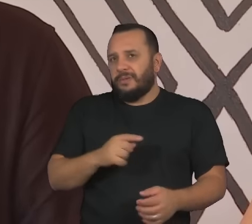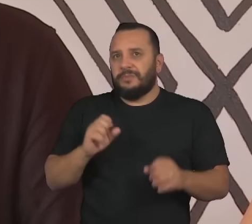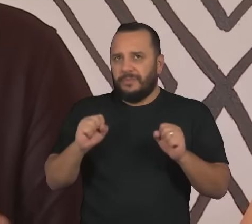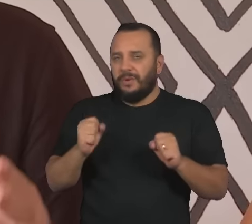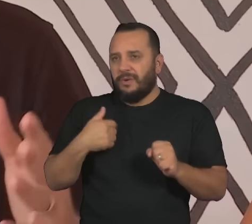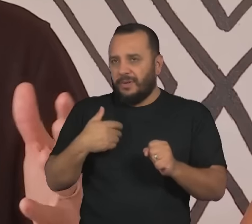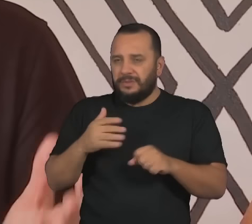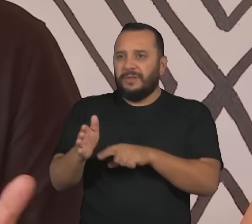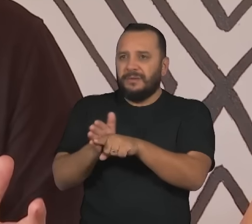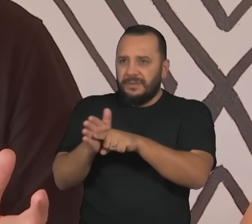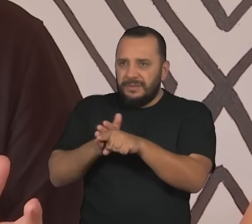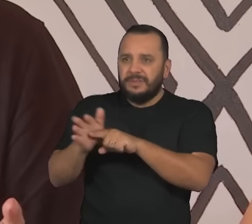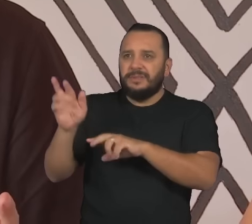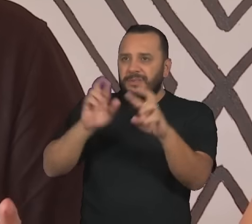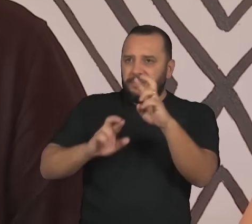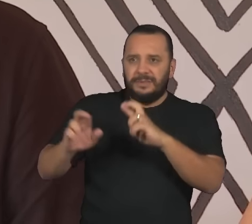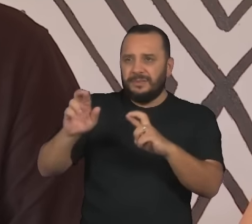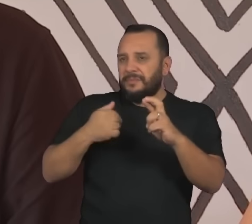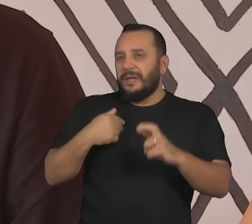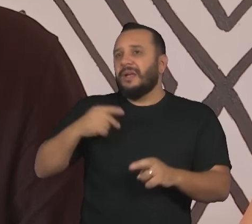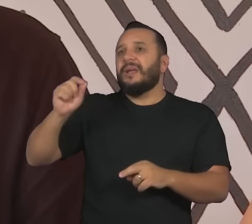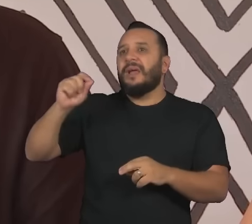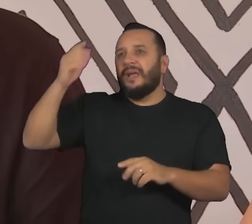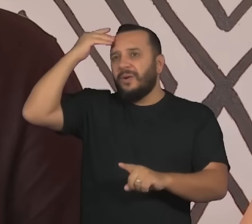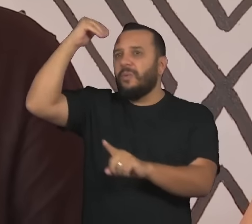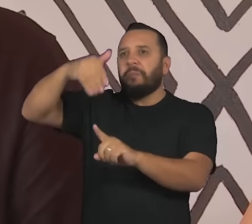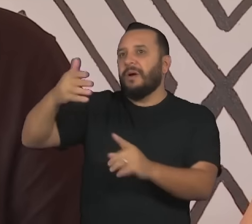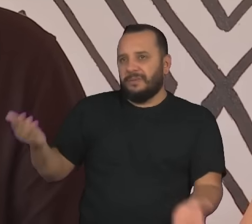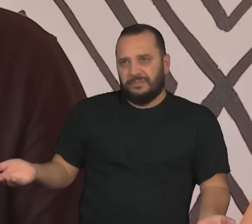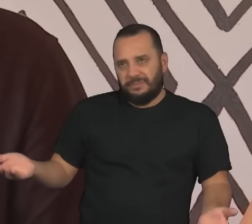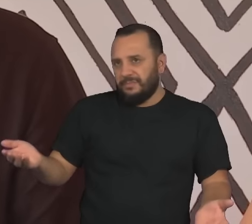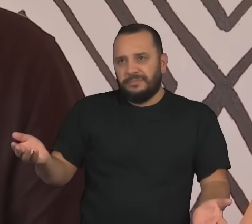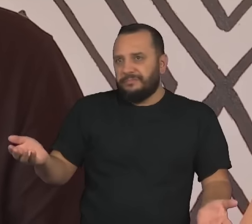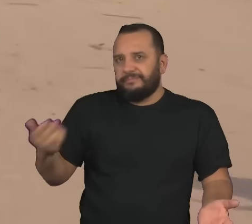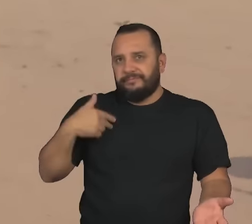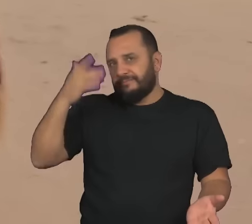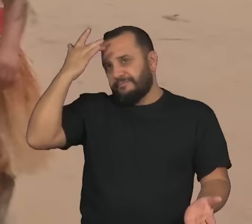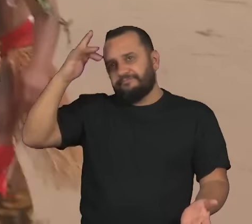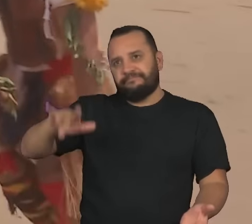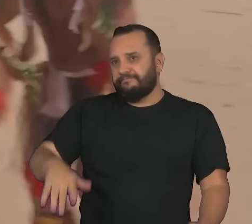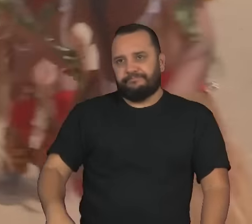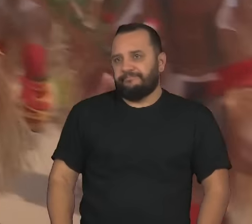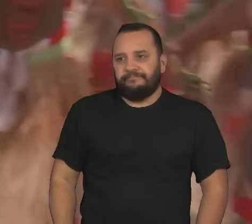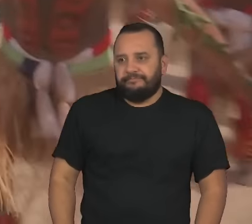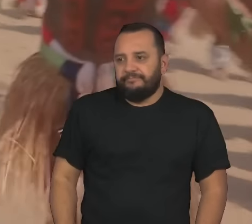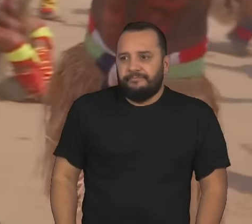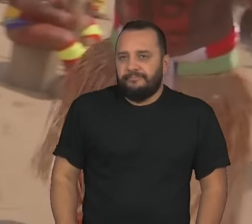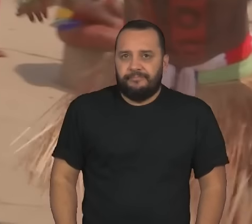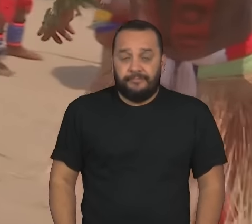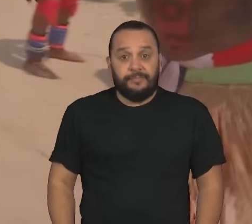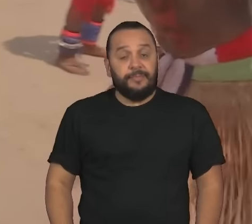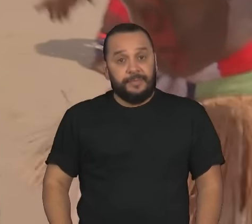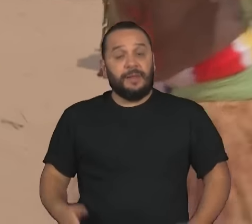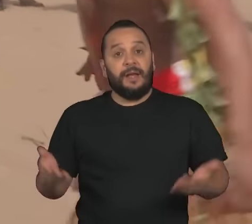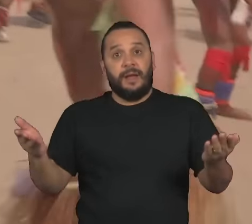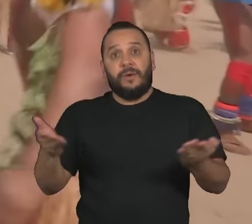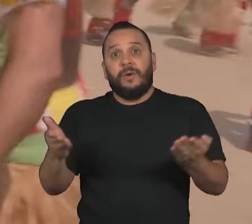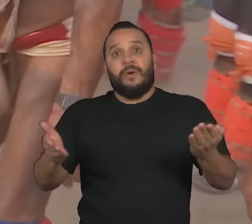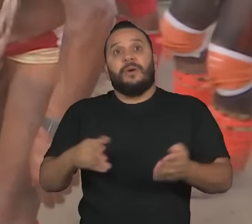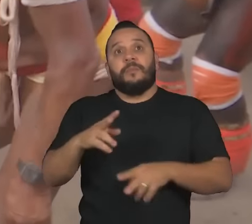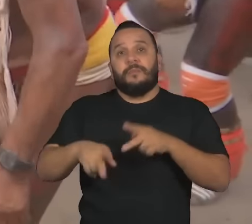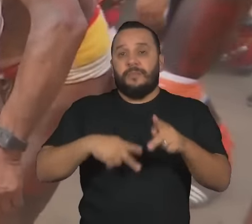um processo de fiscalização, mas quem que vai ser o autuado? Para devolver aos